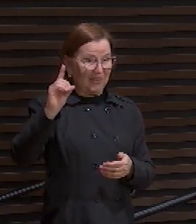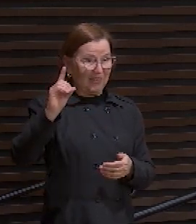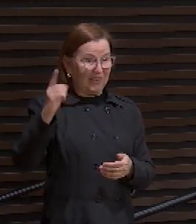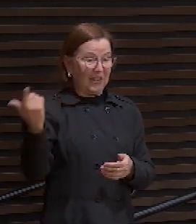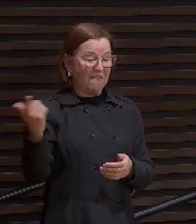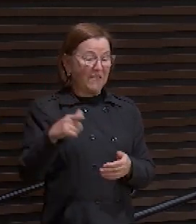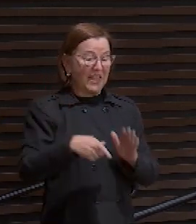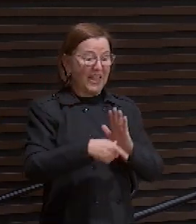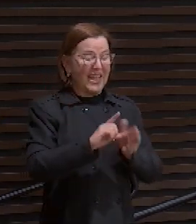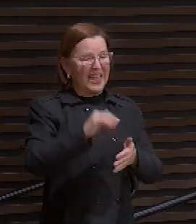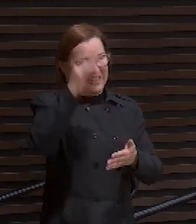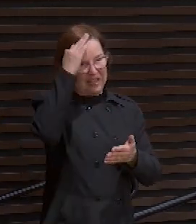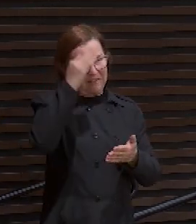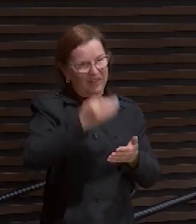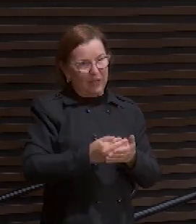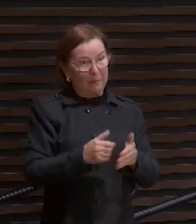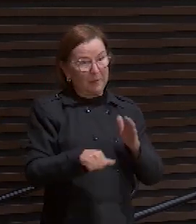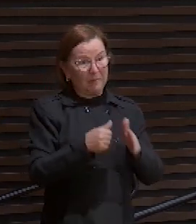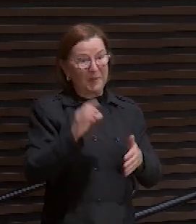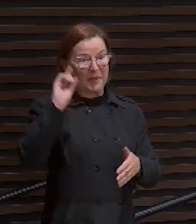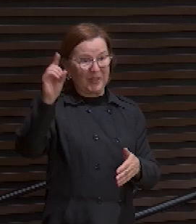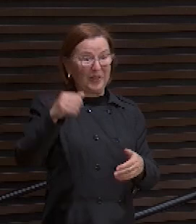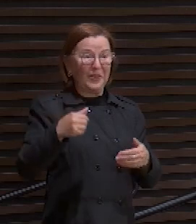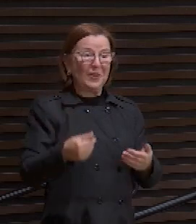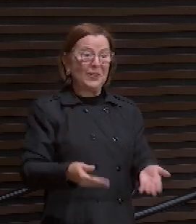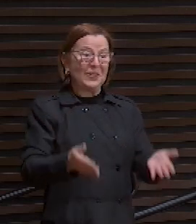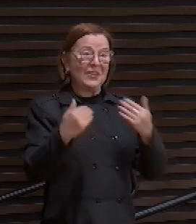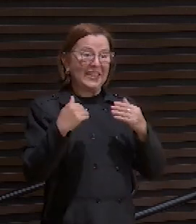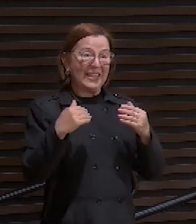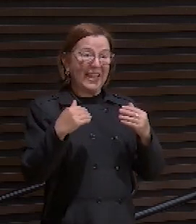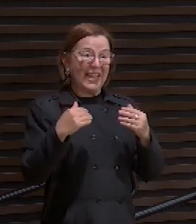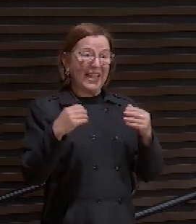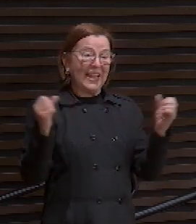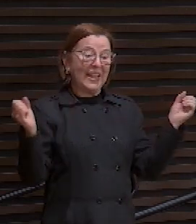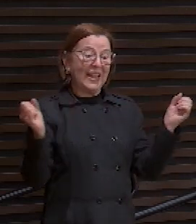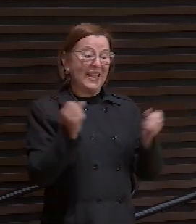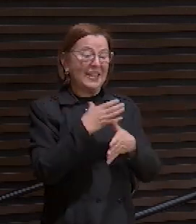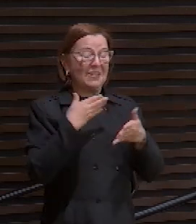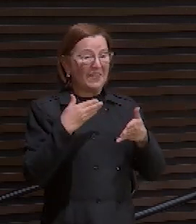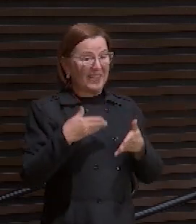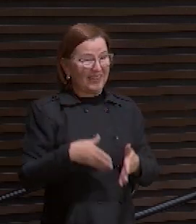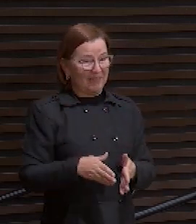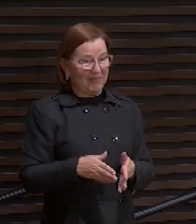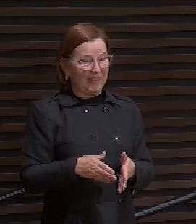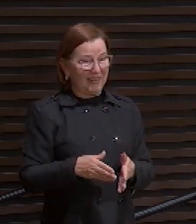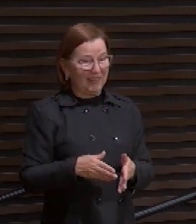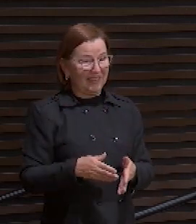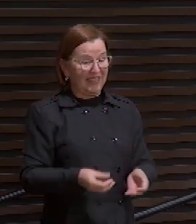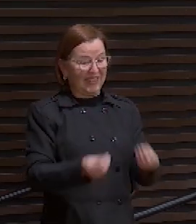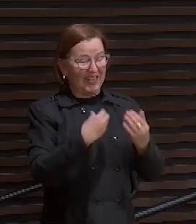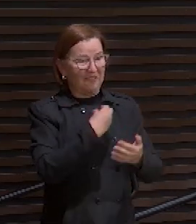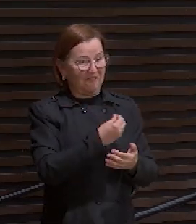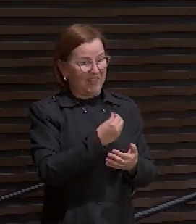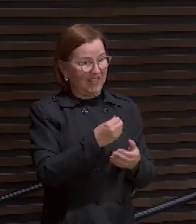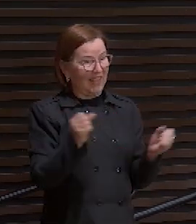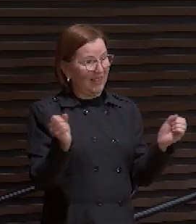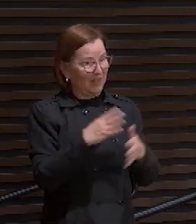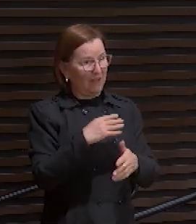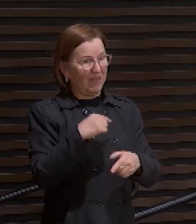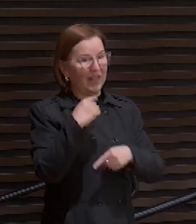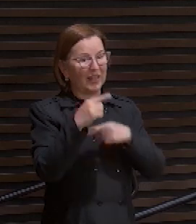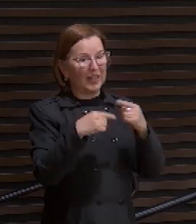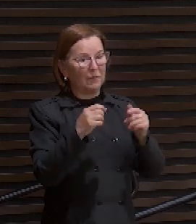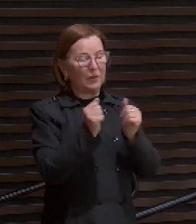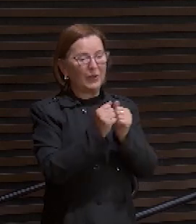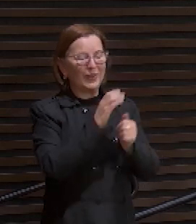fé. Primeiro Ele nos dá o novo nascimento, a vivificação, e depois, junto com